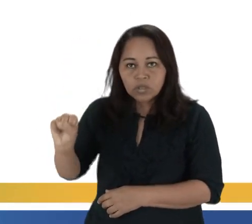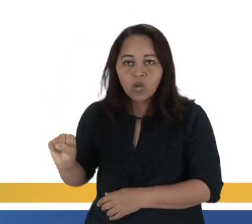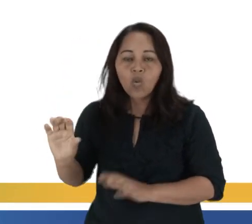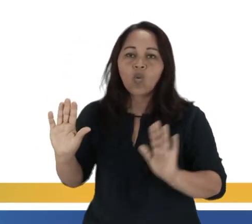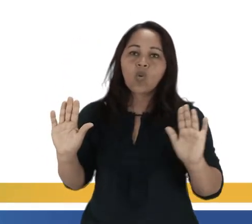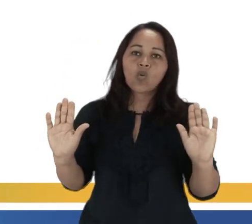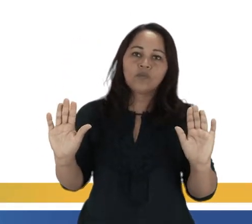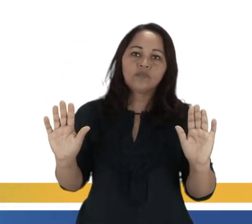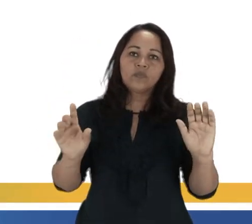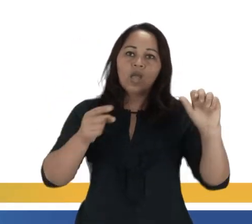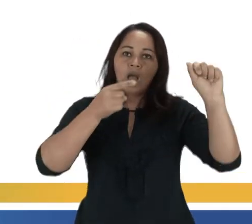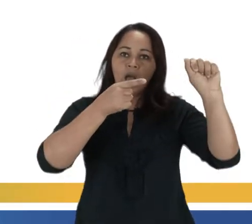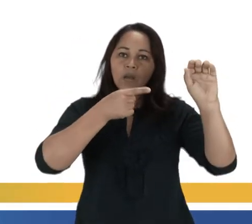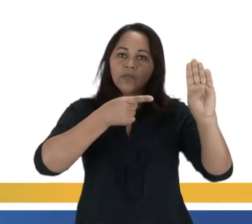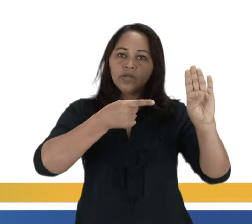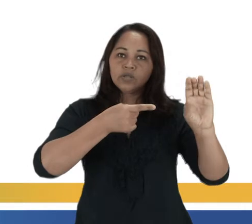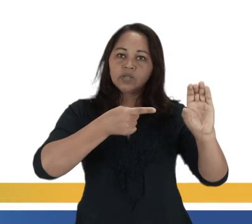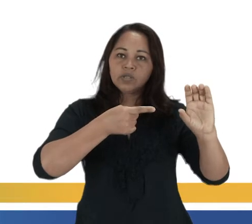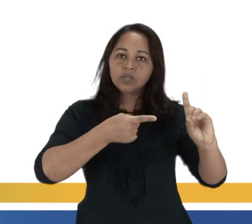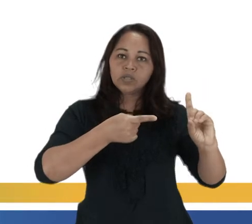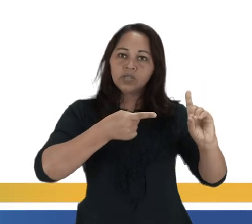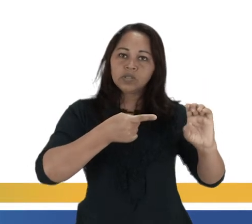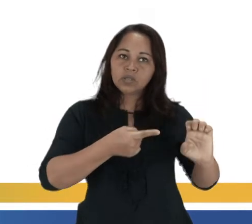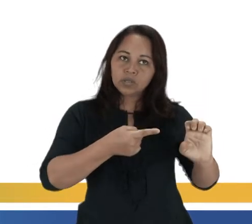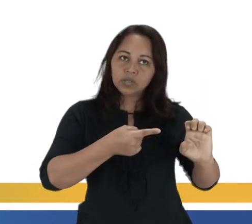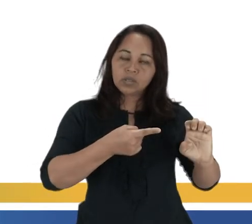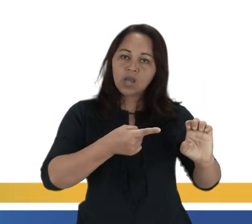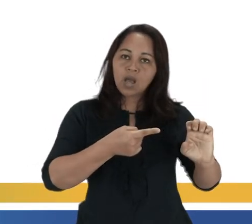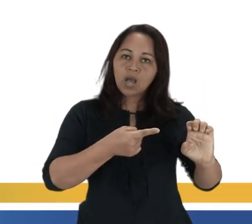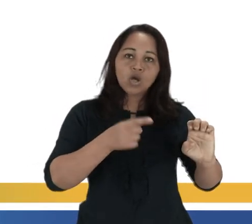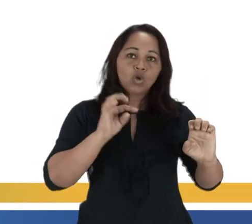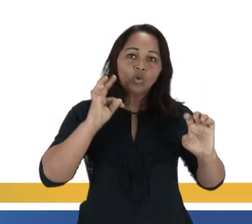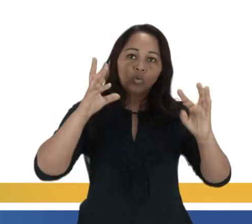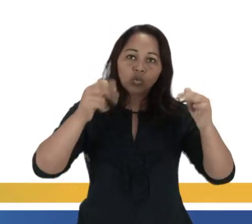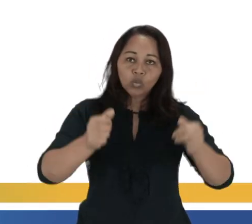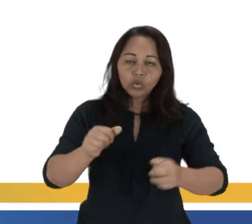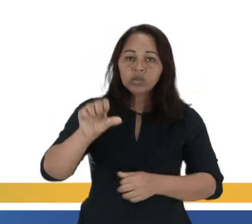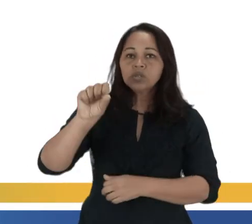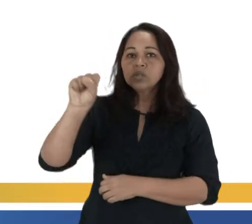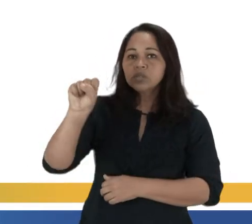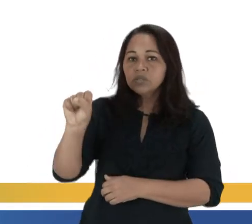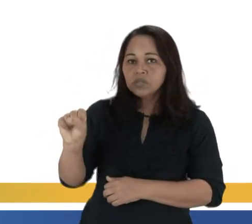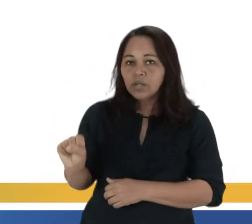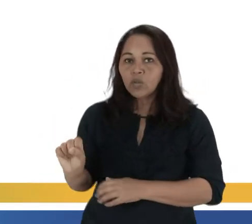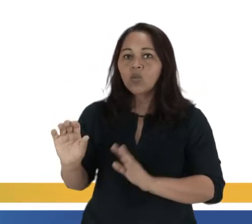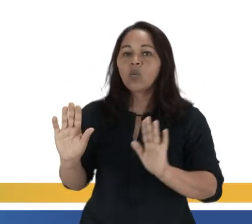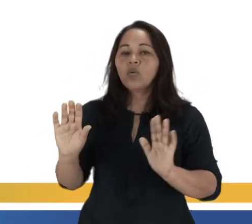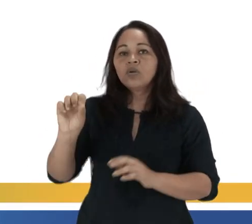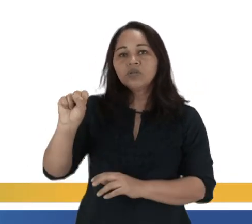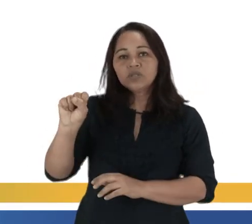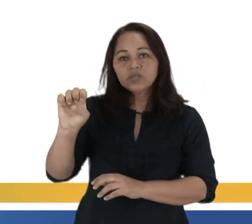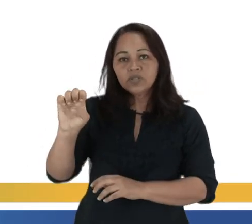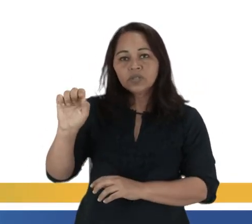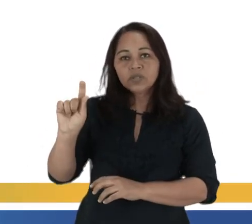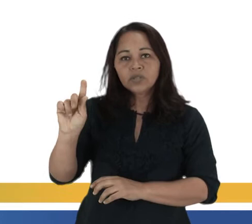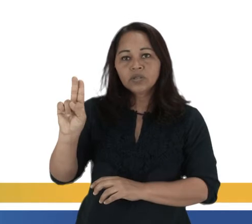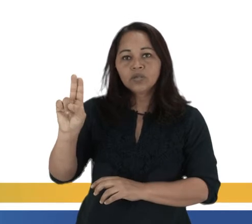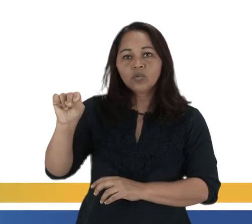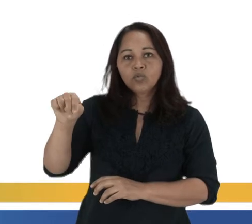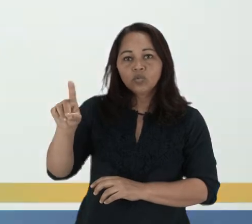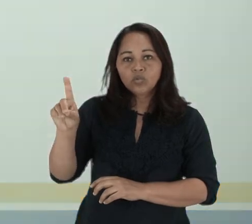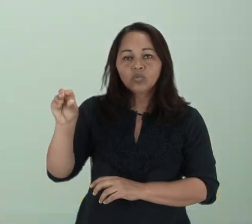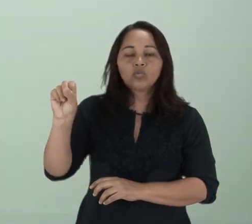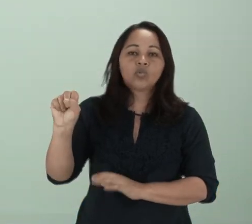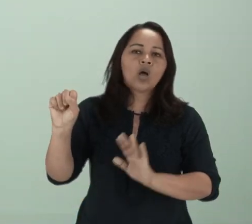professora, é uma questão difícil? Não é. A gente viu em aulas passadas, né, já comentamos, que na